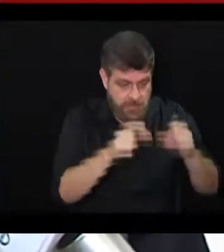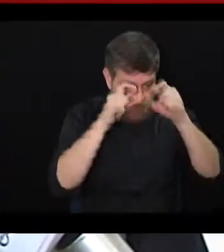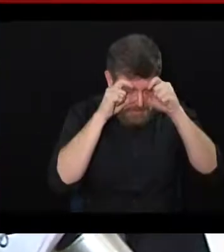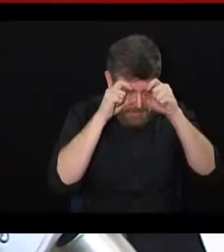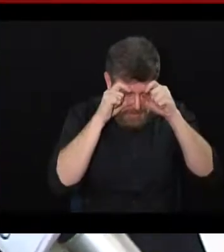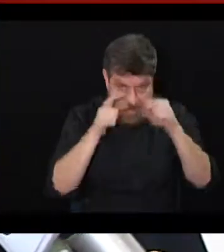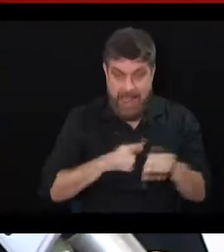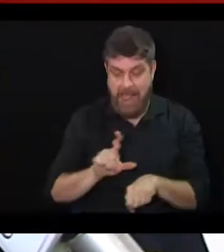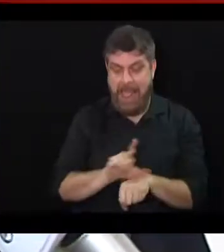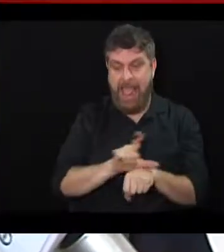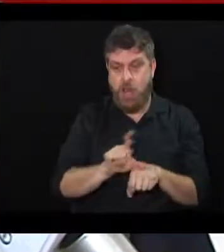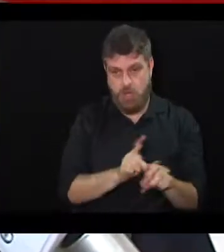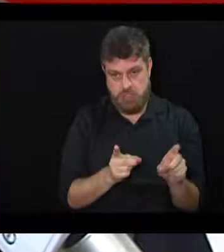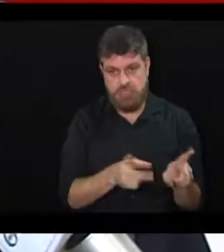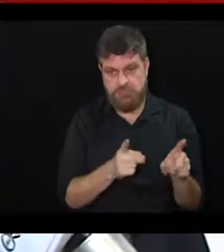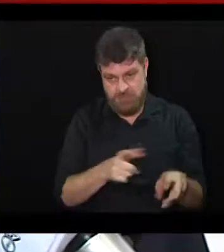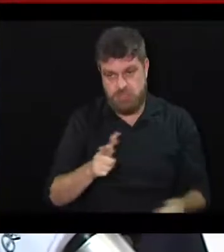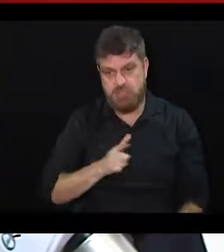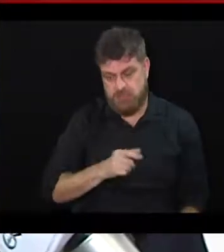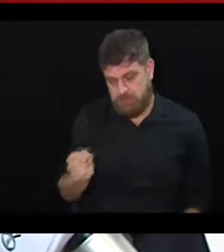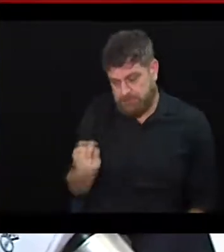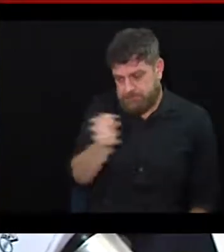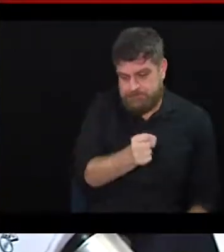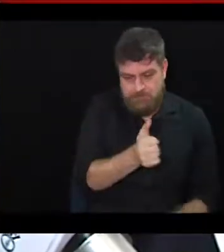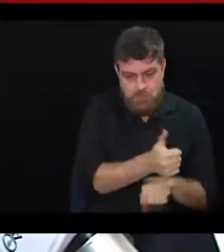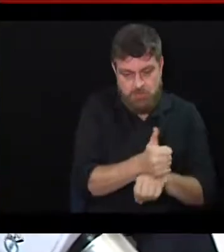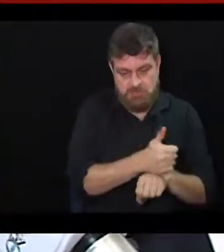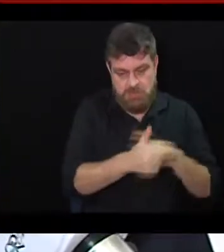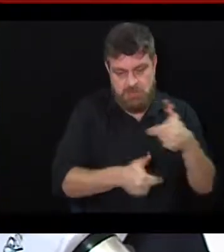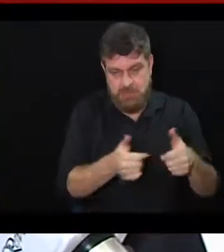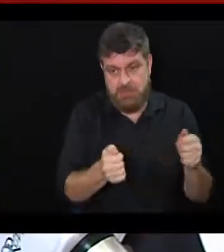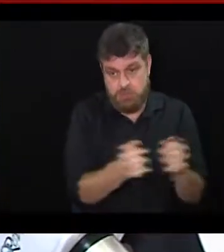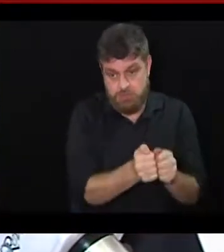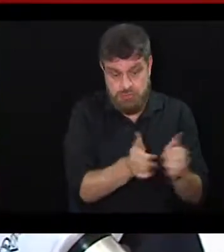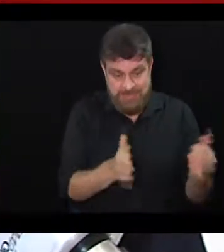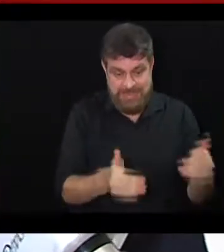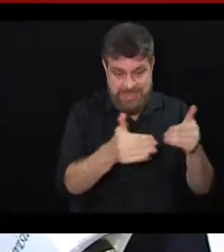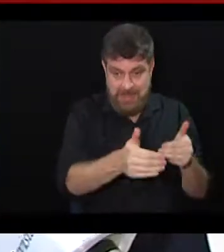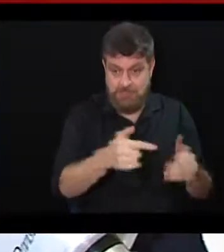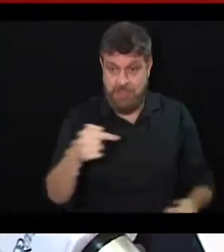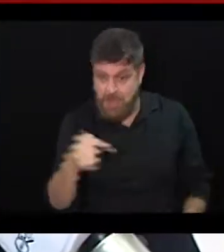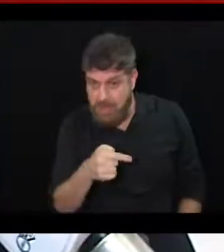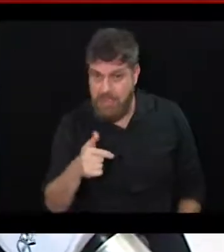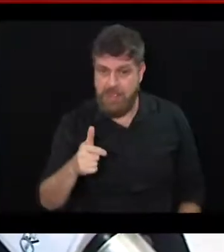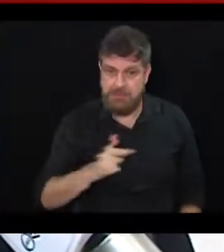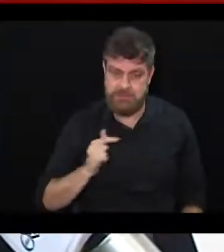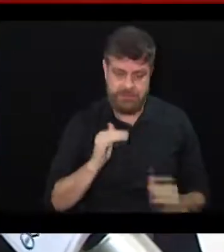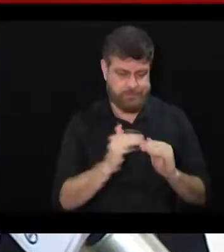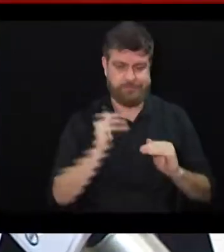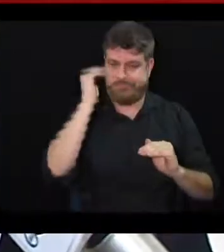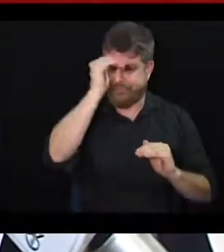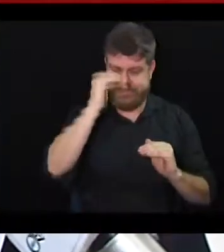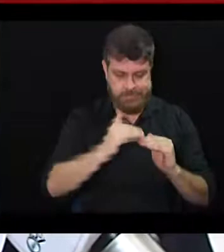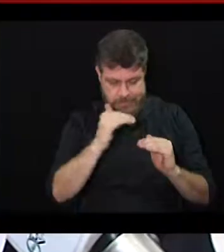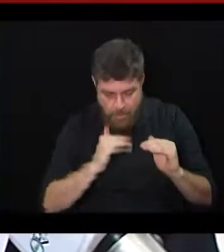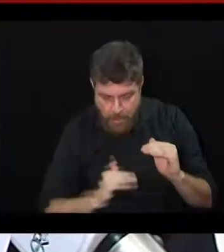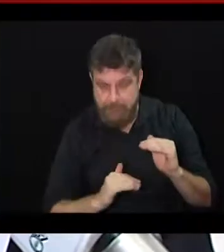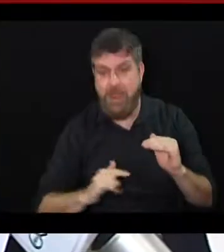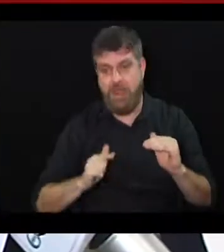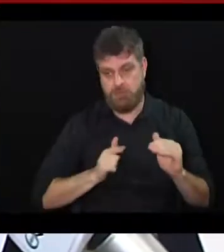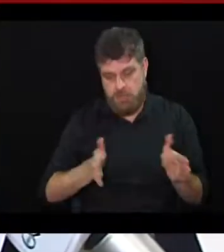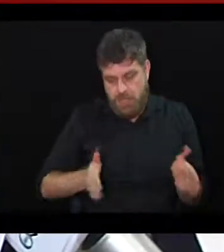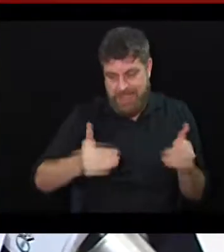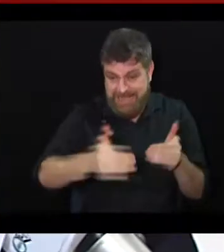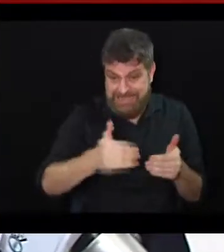têm optometristas que trabalham com elas. E a grande maioria tem gabinetes optométricos, ou de um lado, ou em cima, ou embaixo, mas tem. Ou seja, o